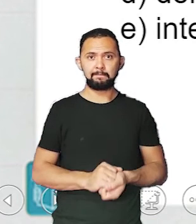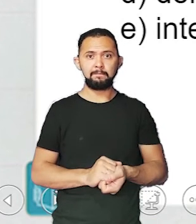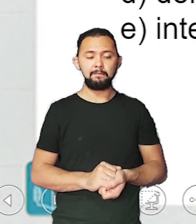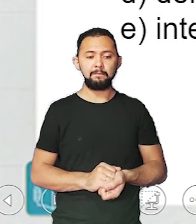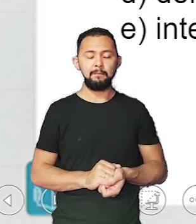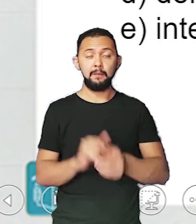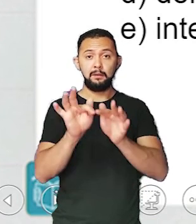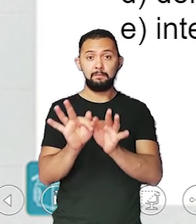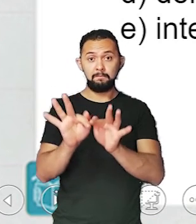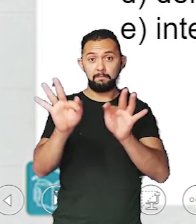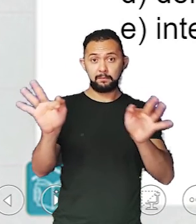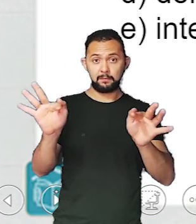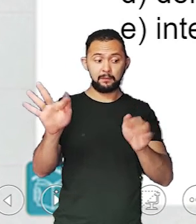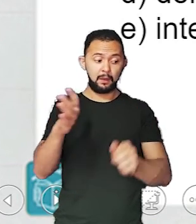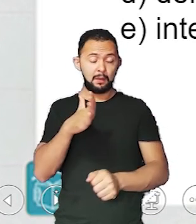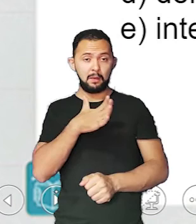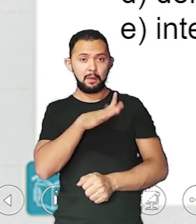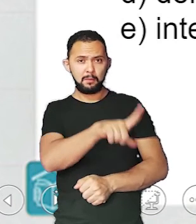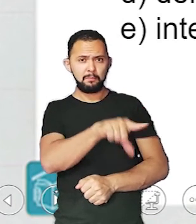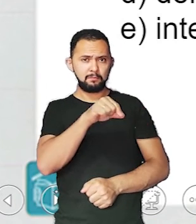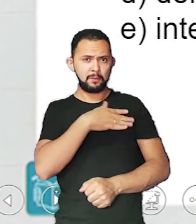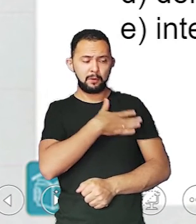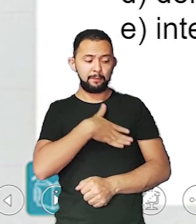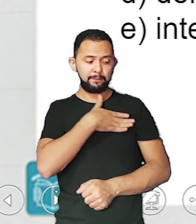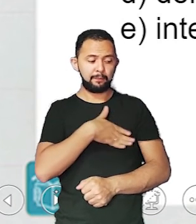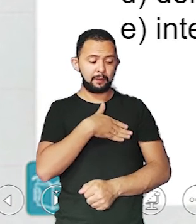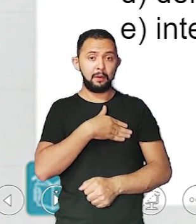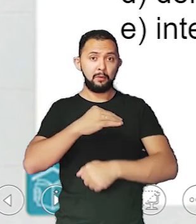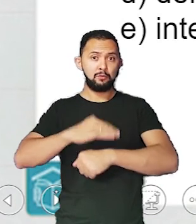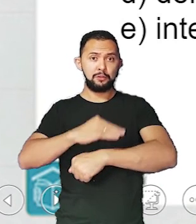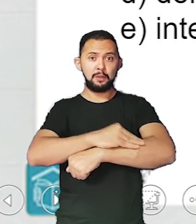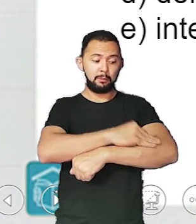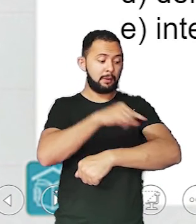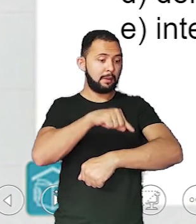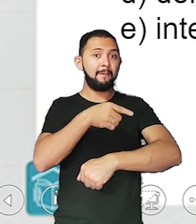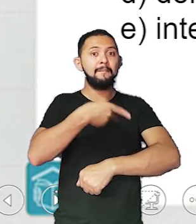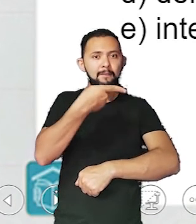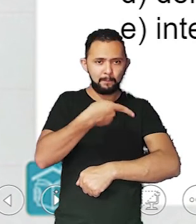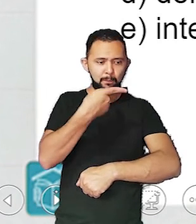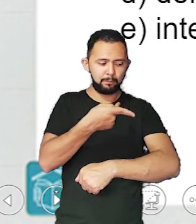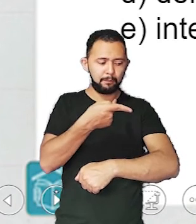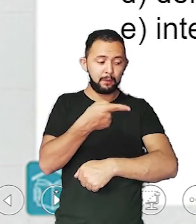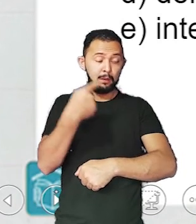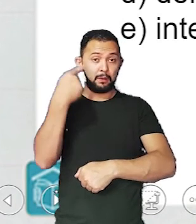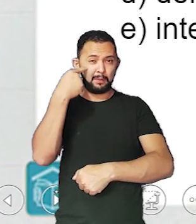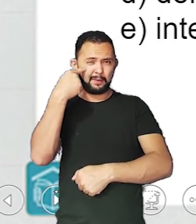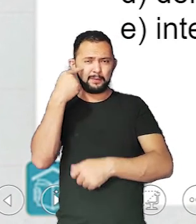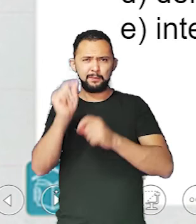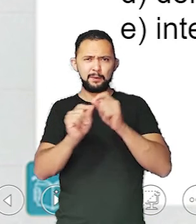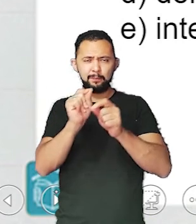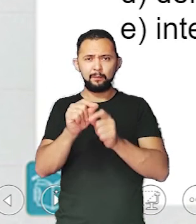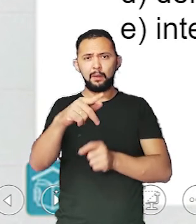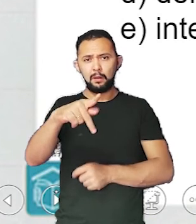Na oração, prefiro ter um sapo que fala. A palavra destacada, do ponto de vista morfológico, é um exemplo de